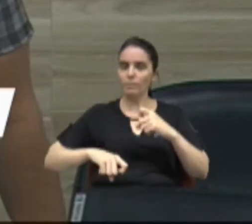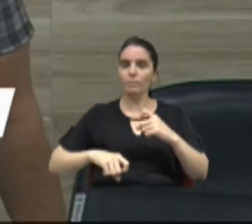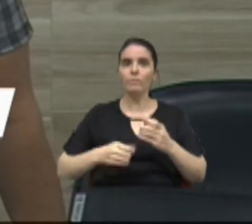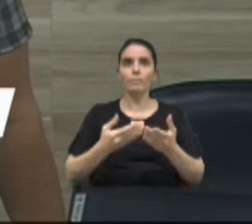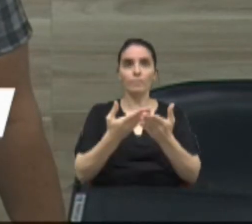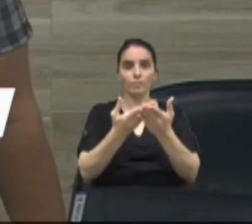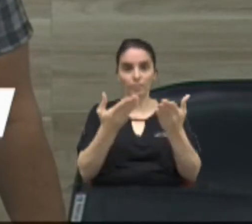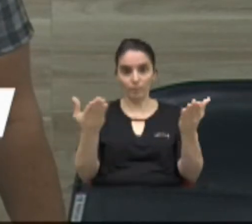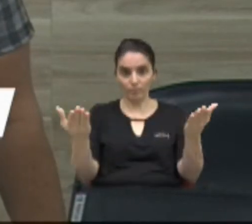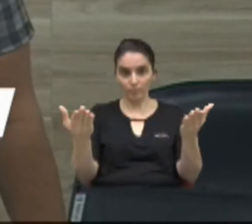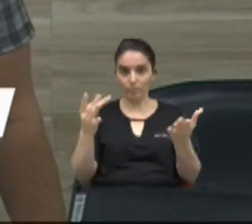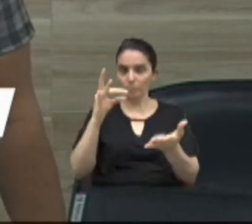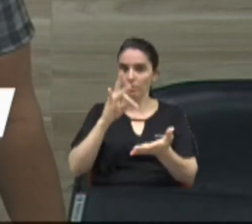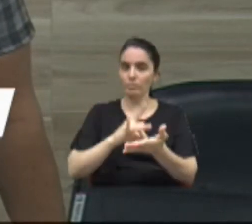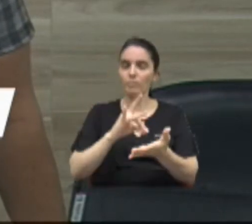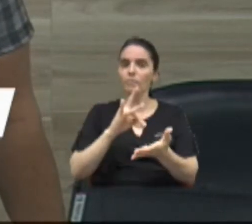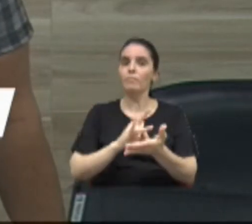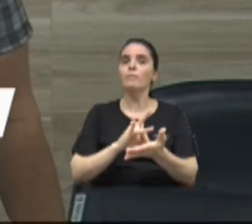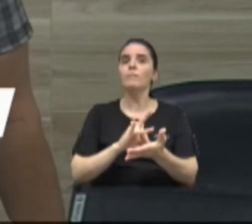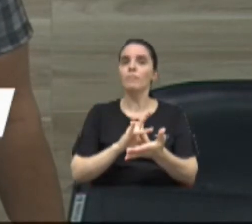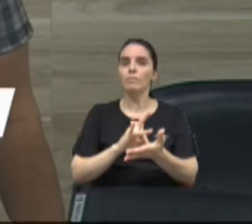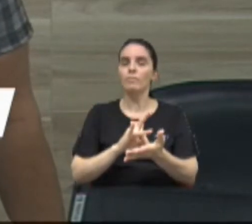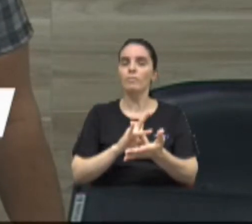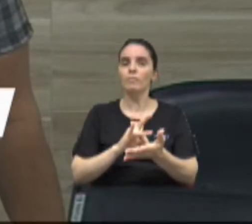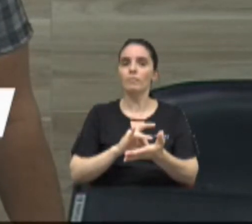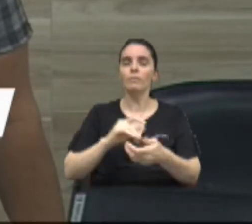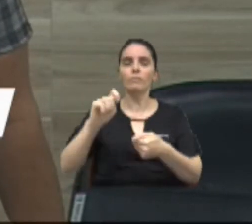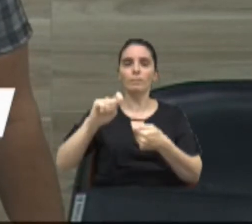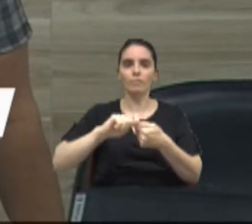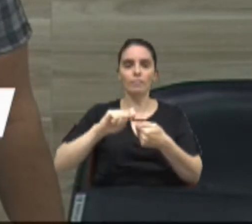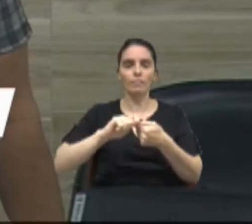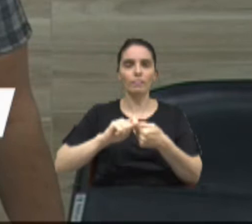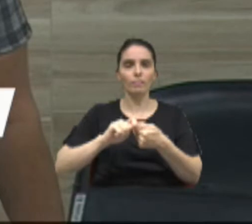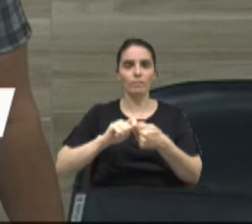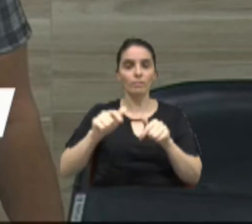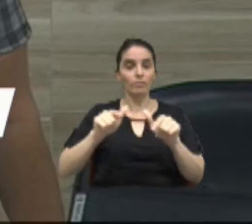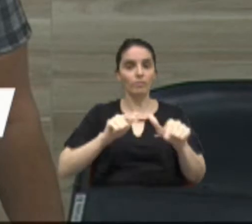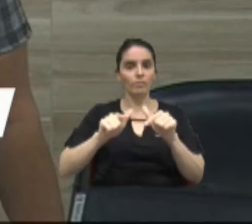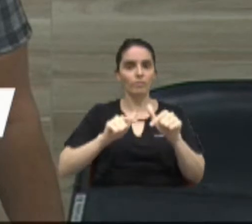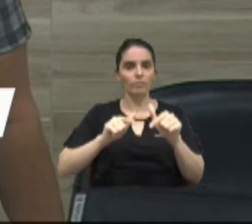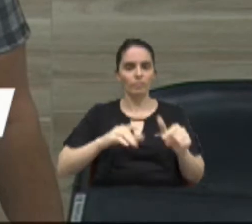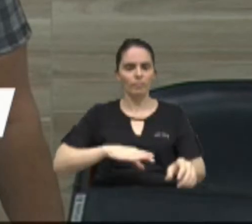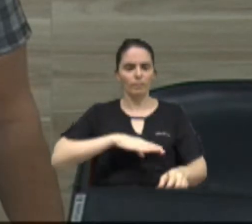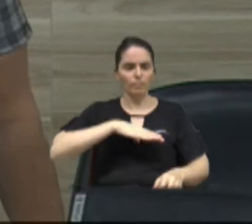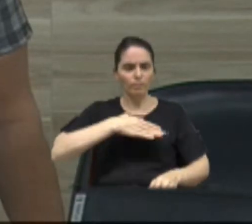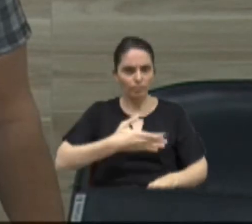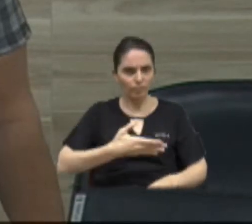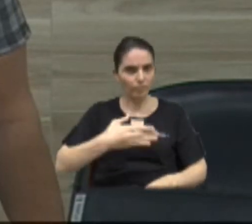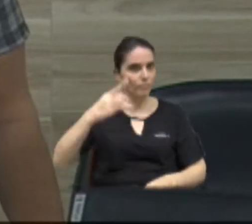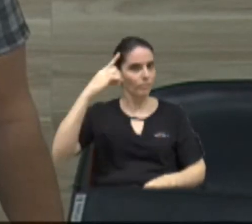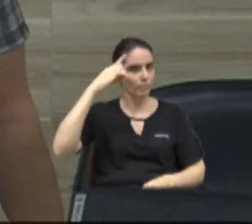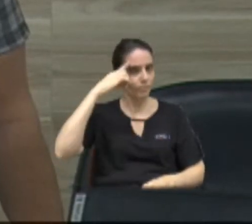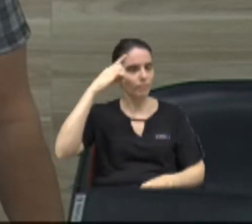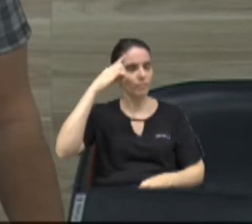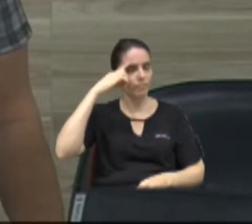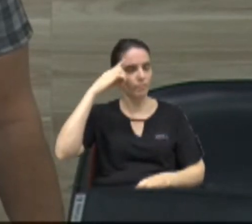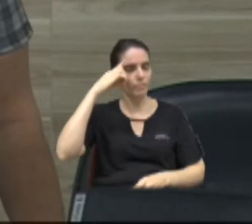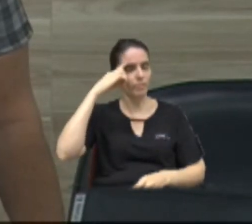que realmente cometem atos de bravura todos os dias quando saem de casa,